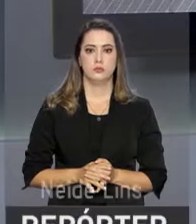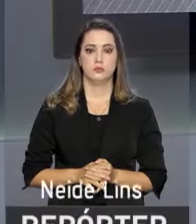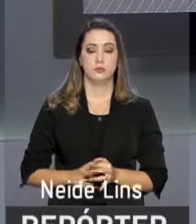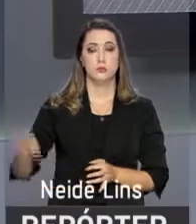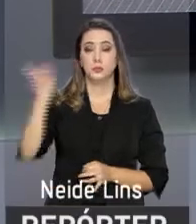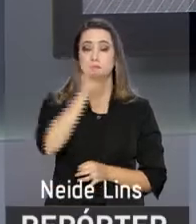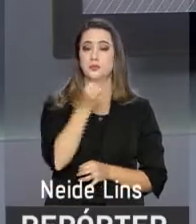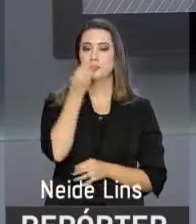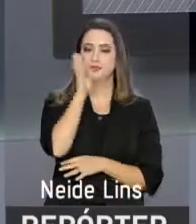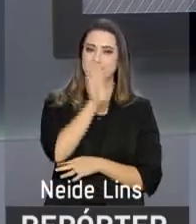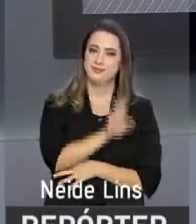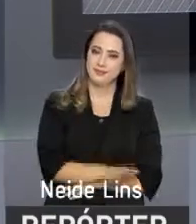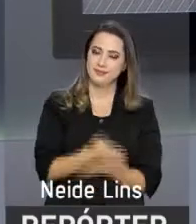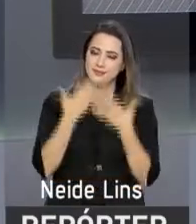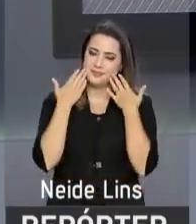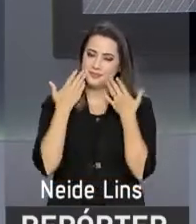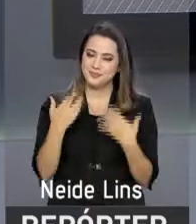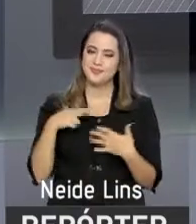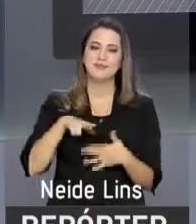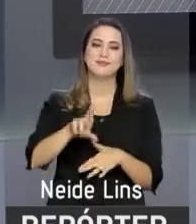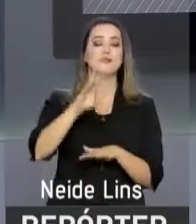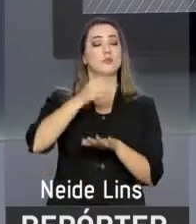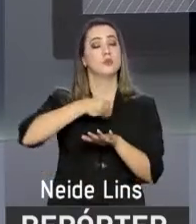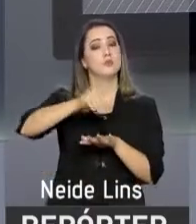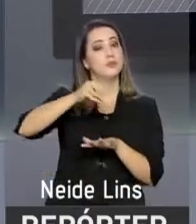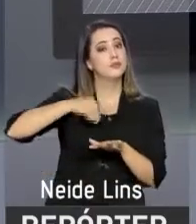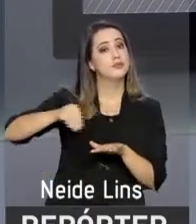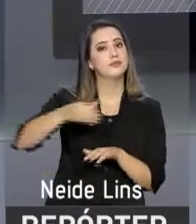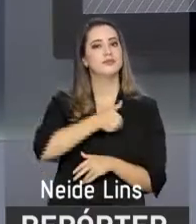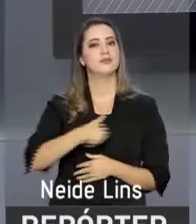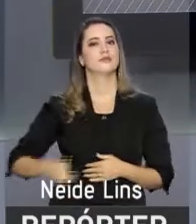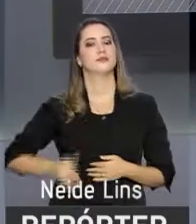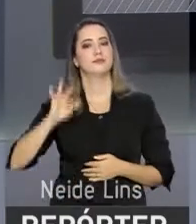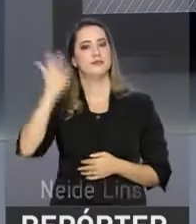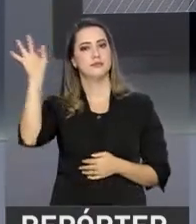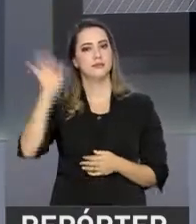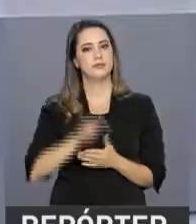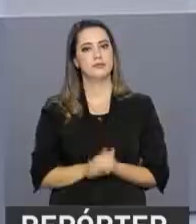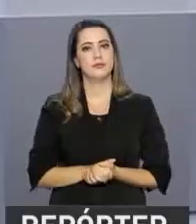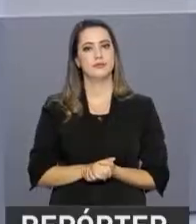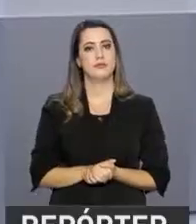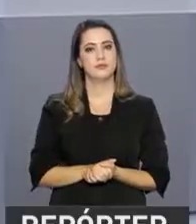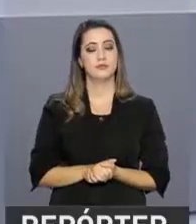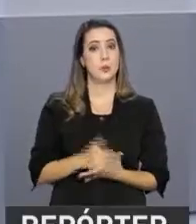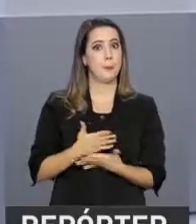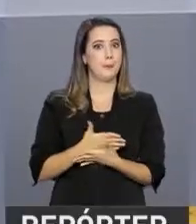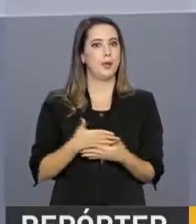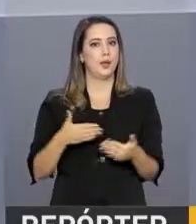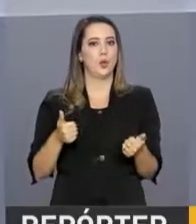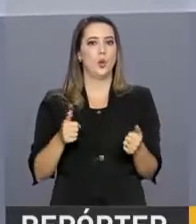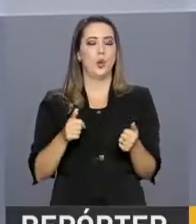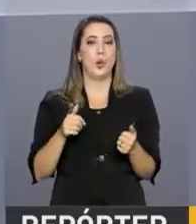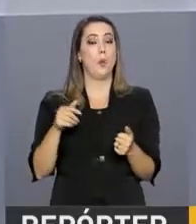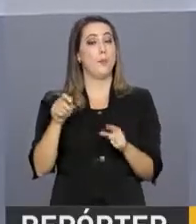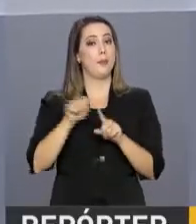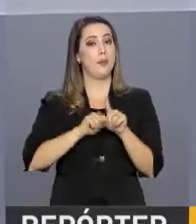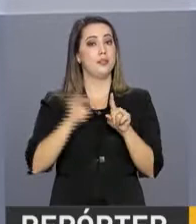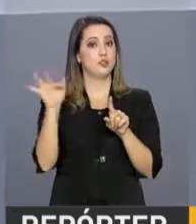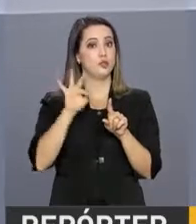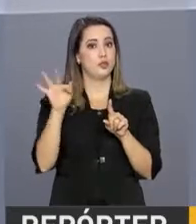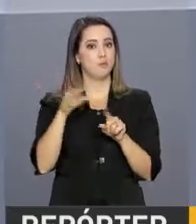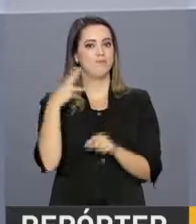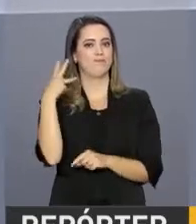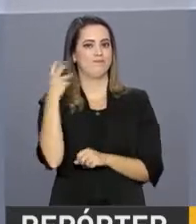Olá, boa tarde. Estamos de volta com o repórter NBR com as notícias do governo federal. O melhor fevereiro em